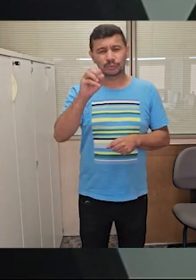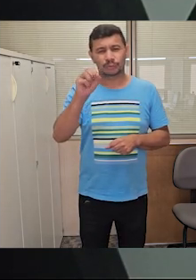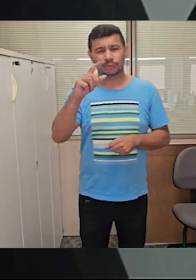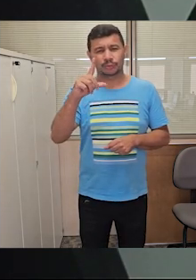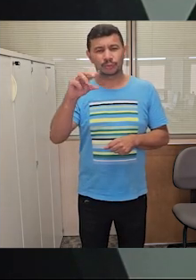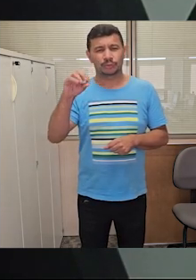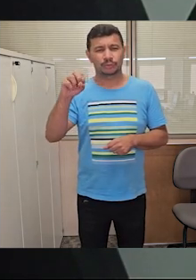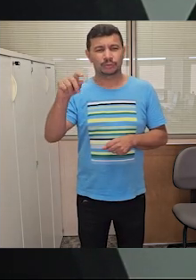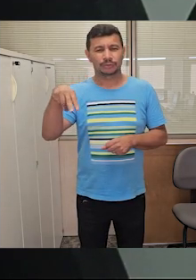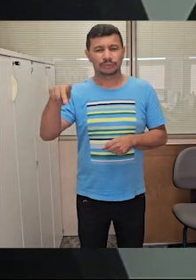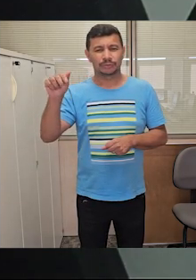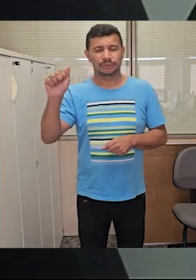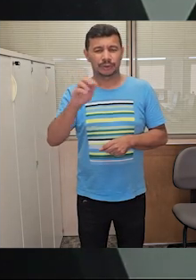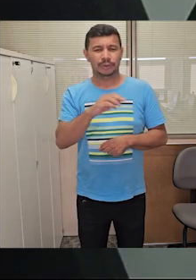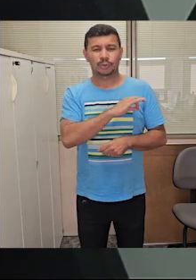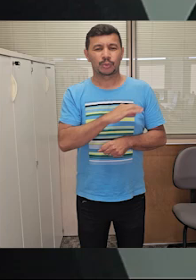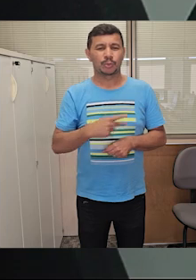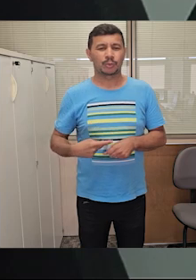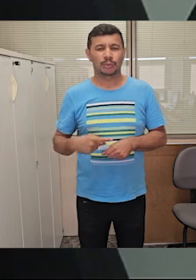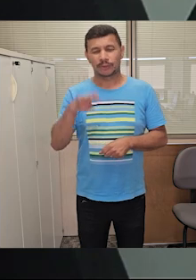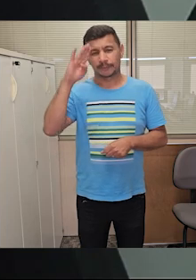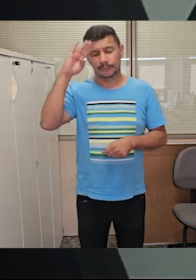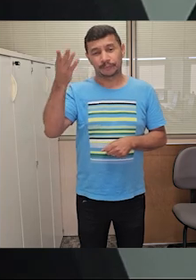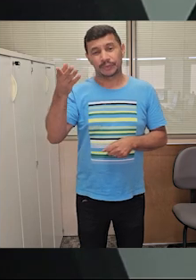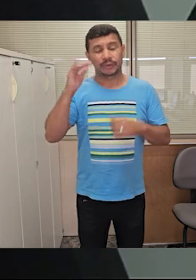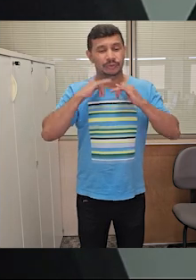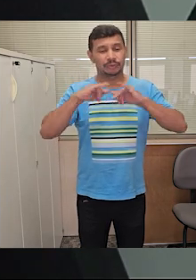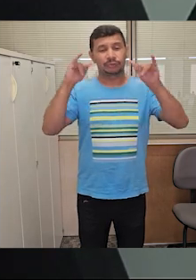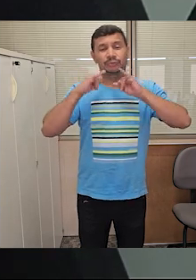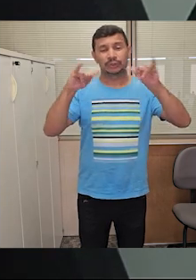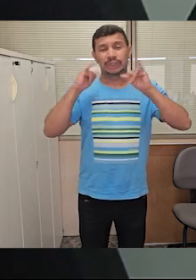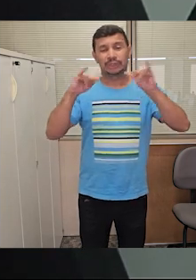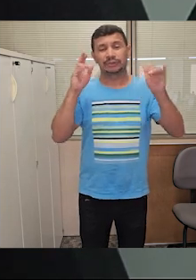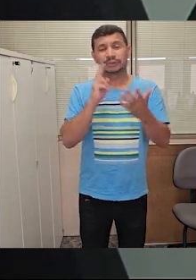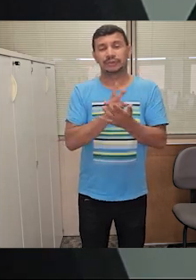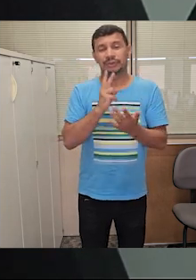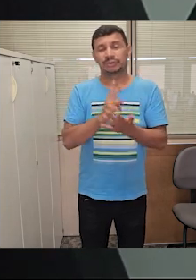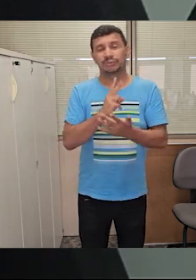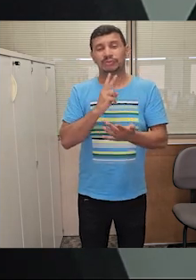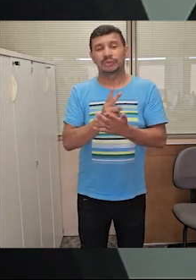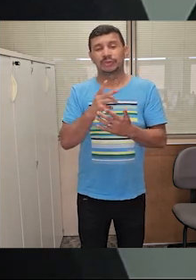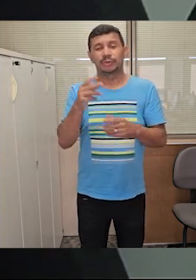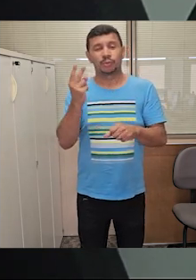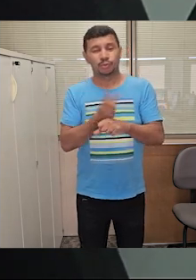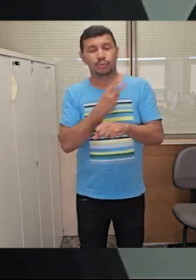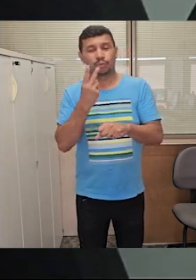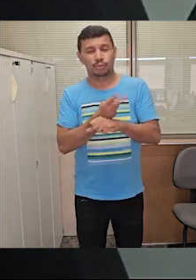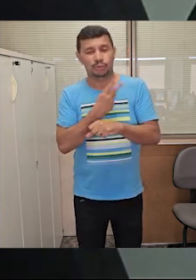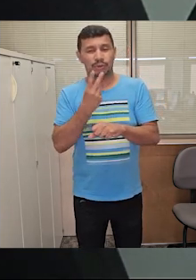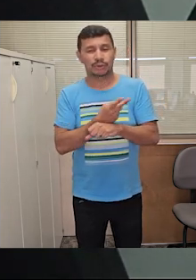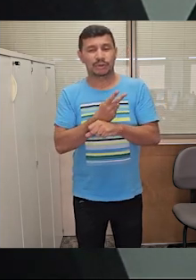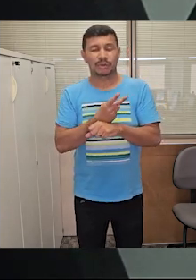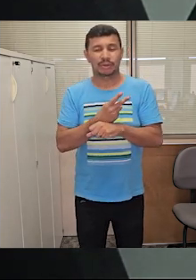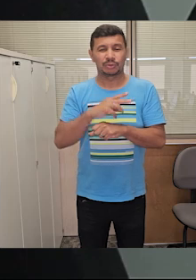Bolsonaro, tinha declarado em várias oportunidades que o grande erro